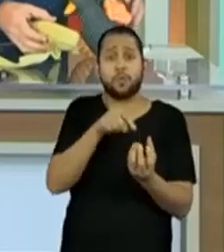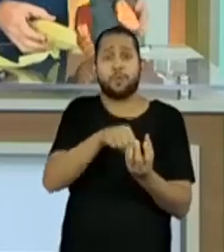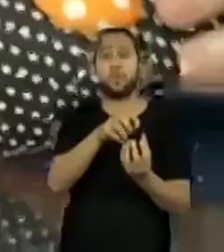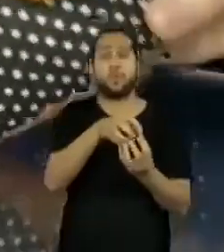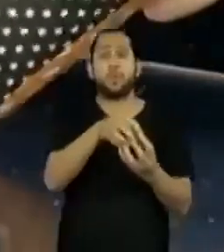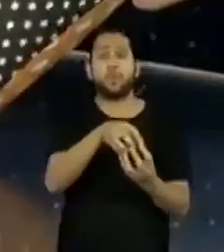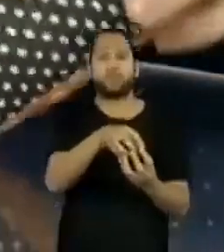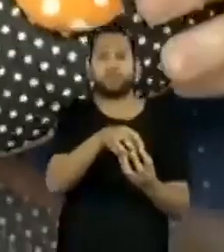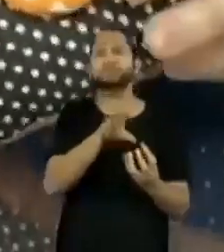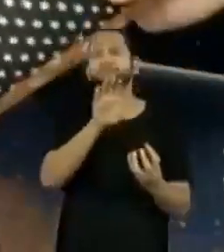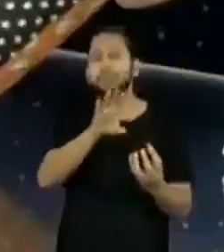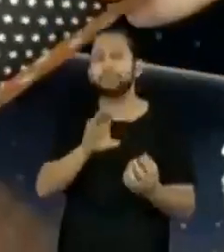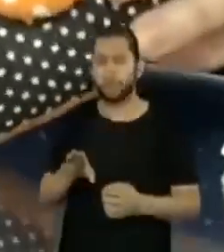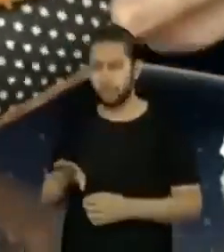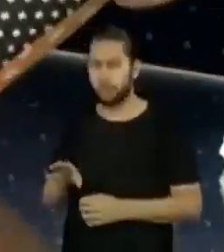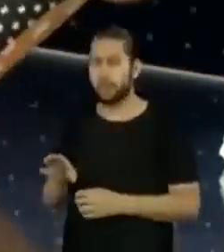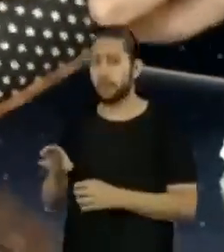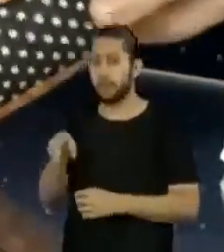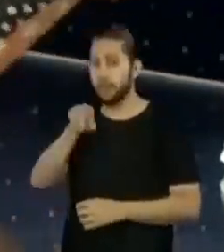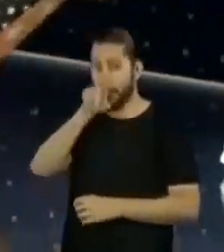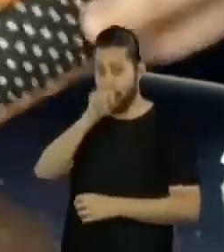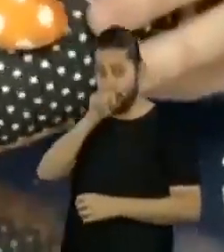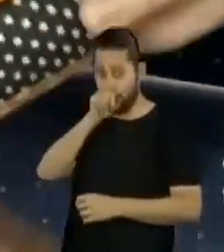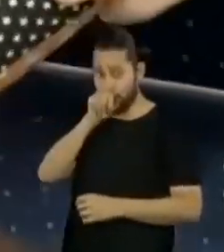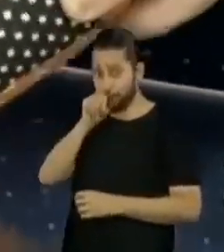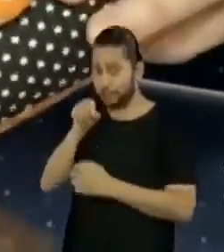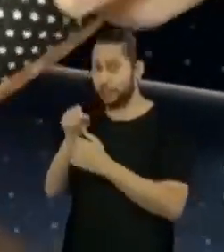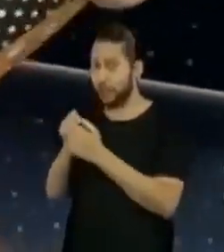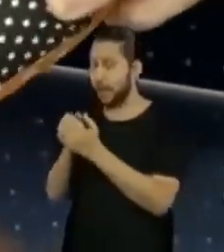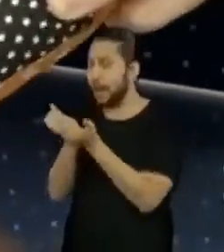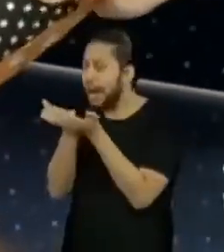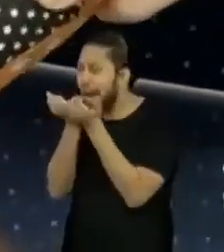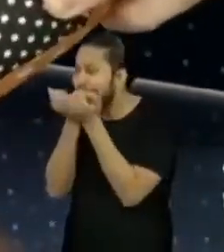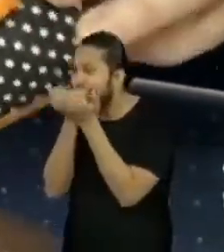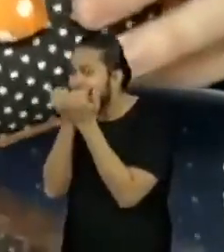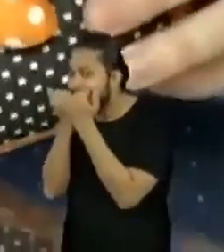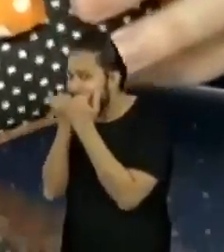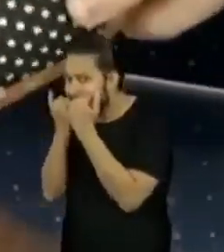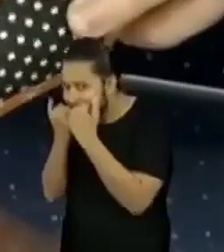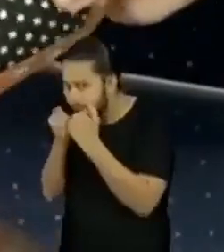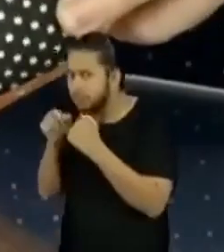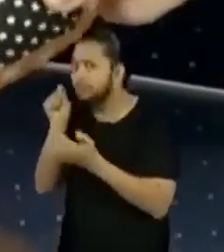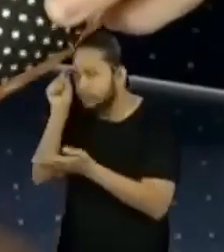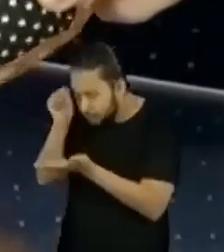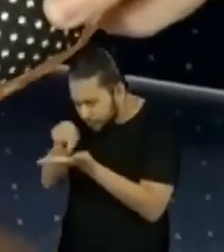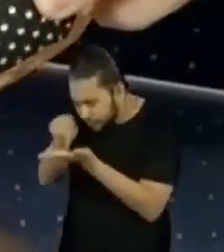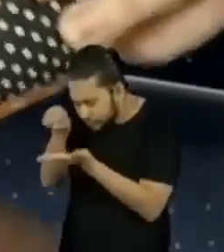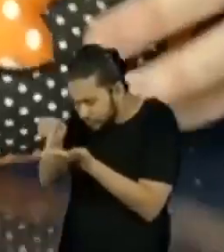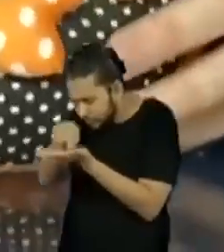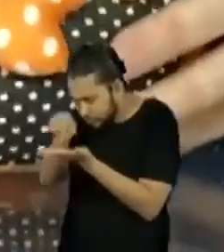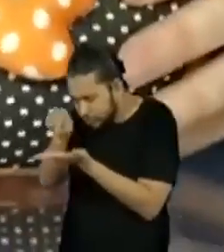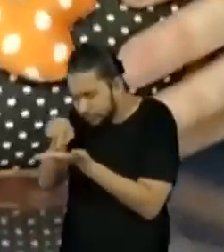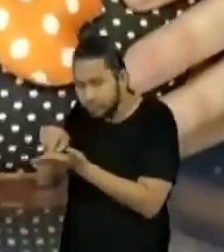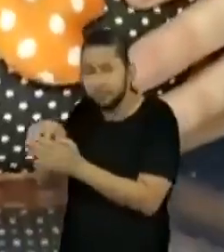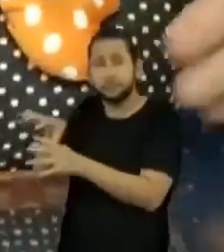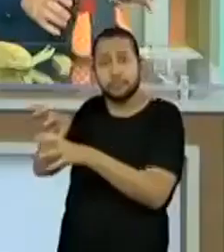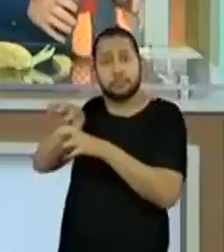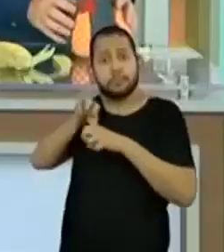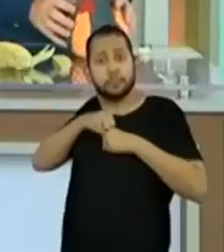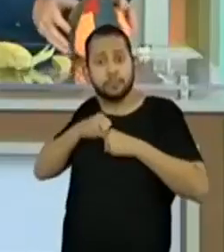o milho. A galinha come o milho e ela adquire energia